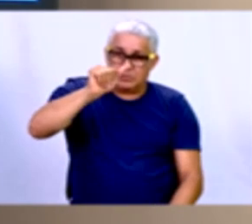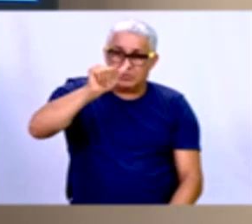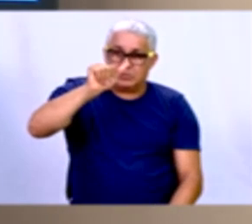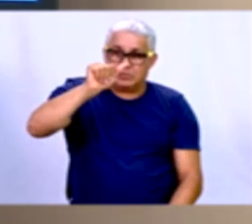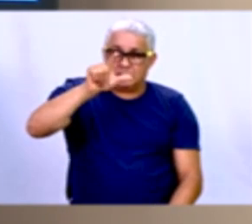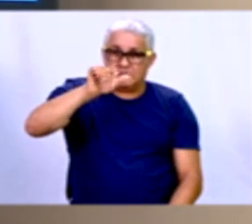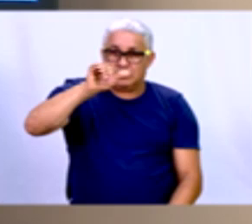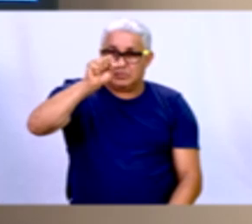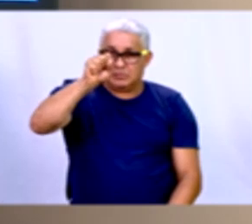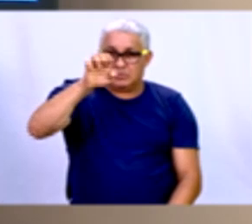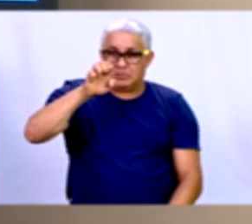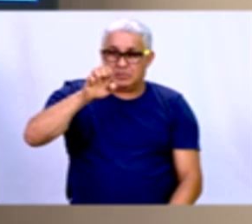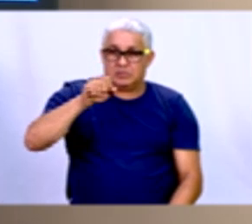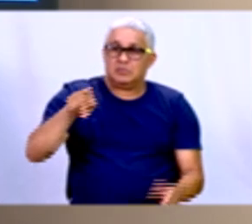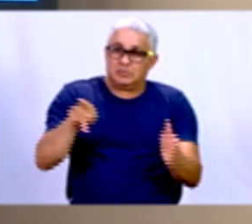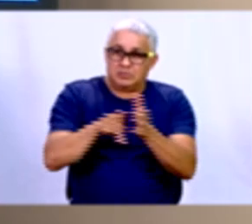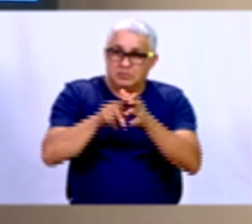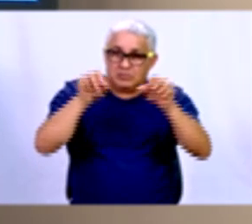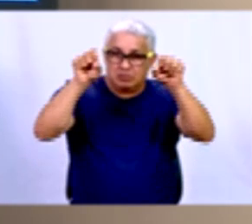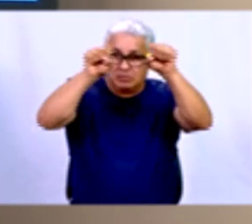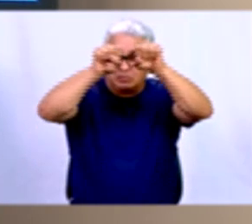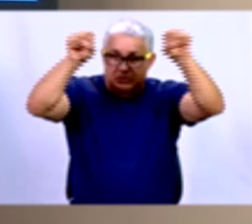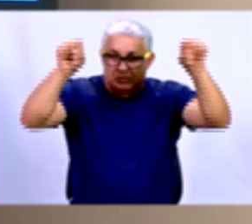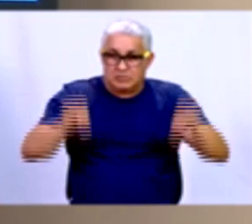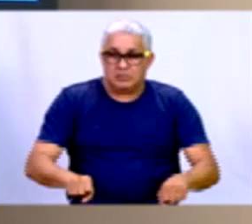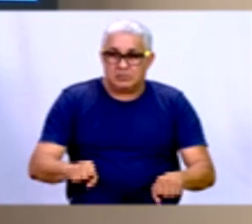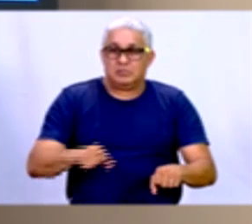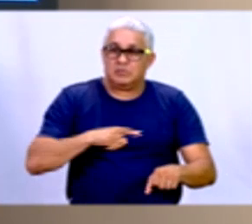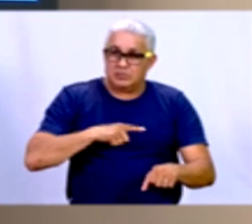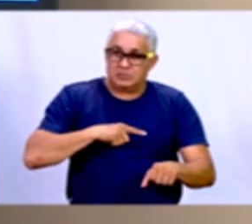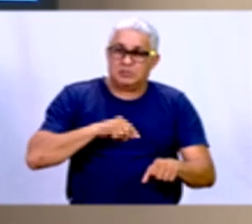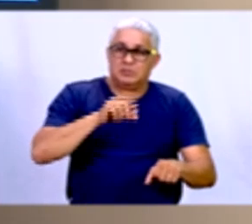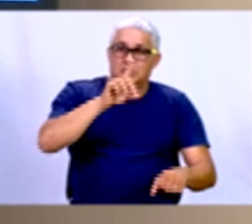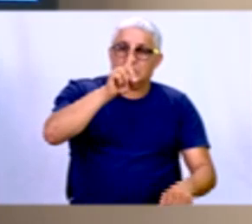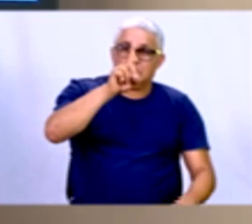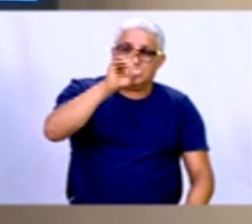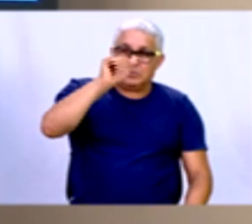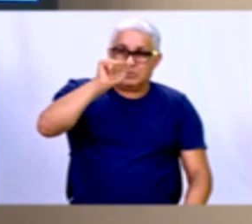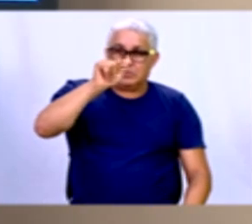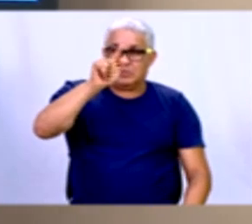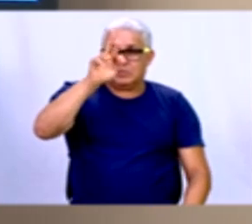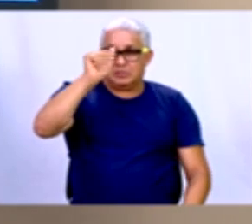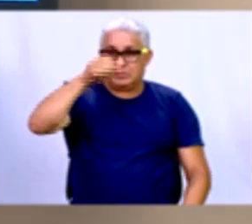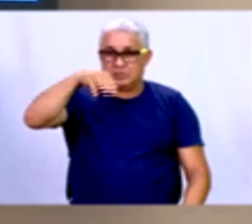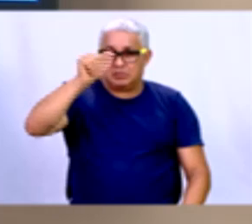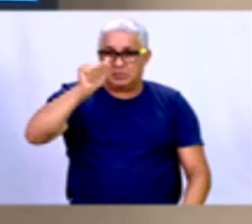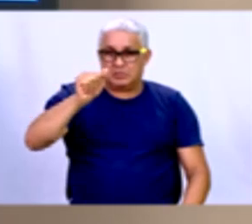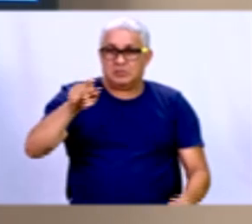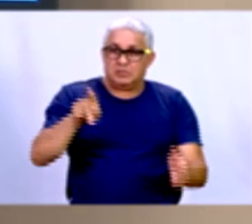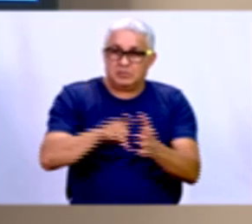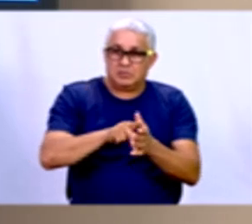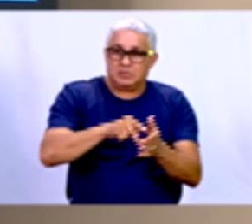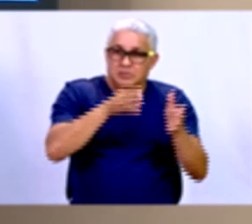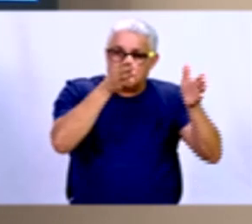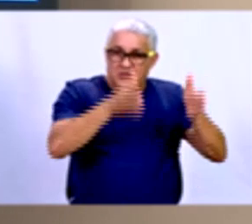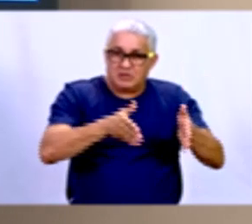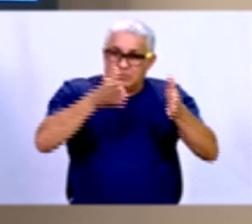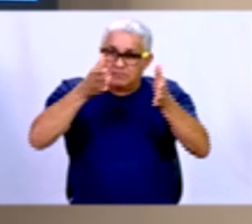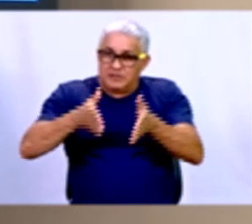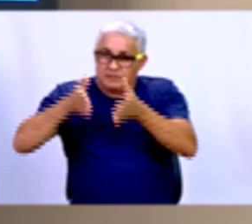sistemas, quando nós estávamos vendo o diagrama de sequência, existia lá o usuário,